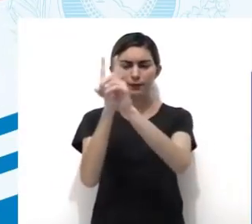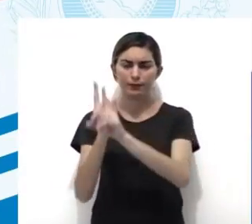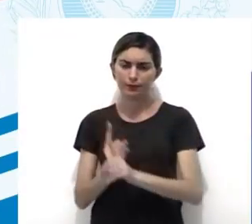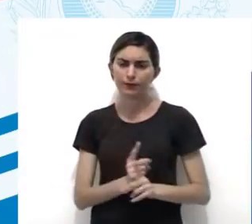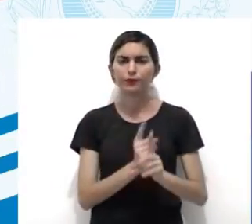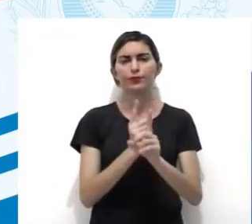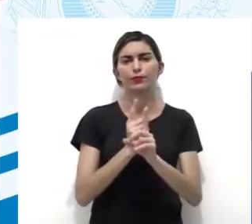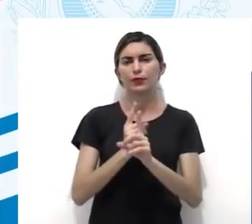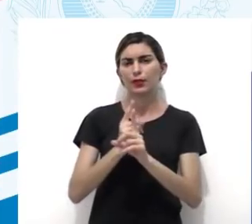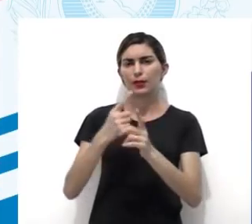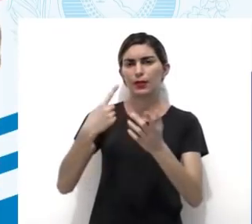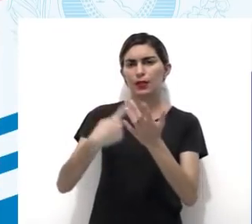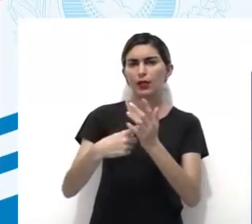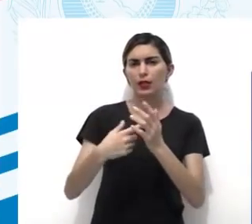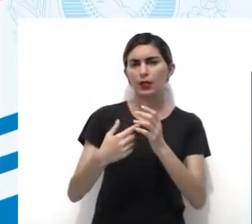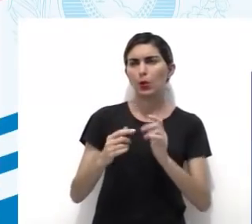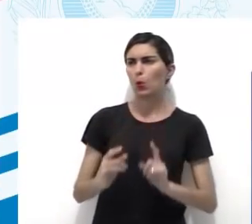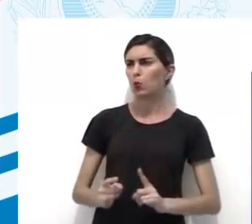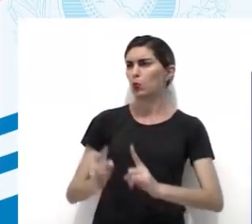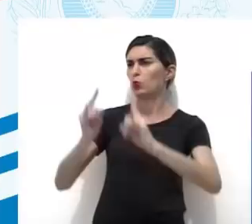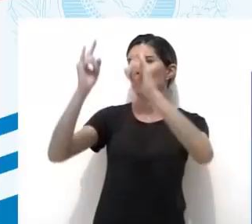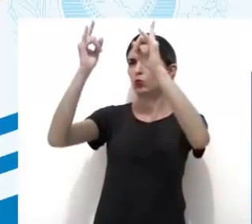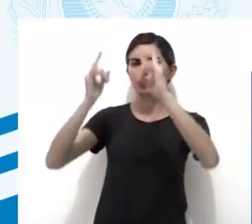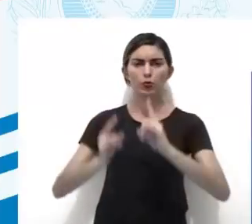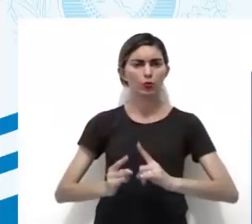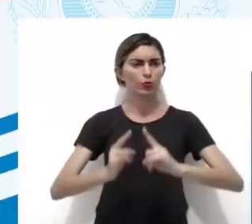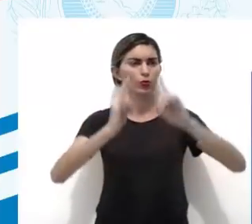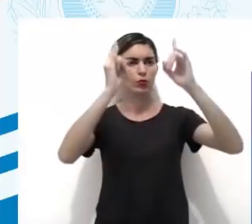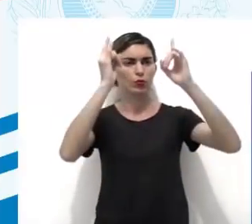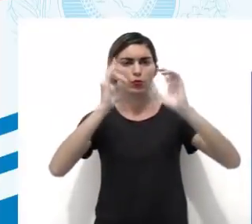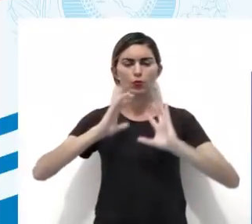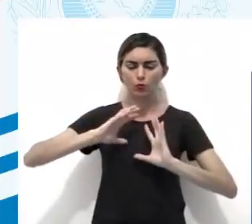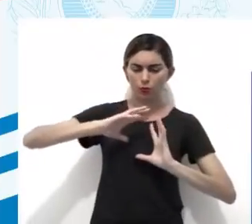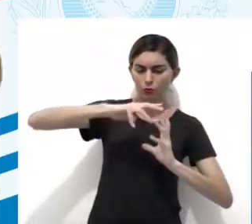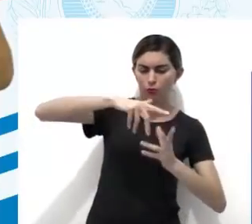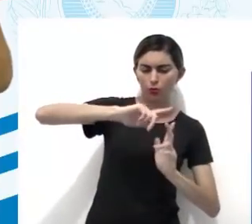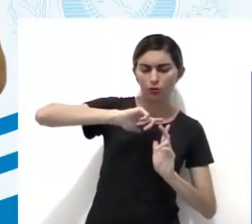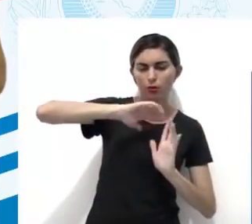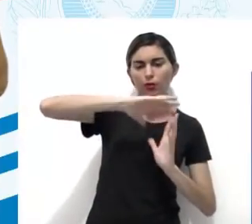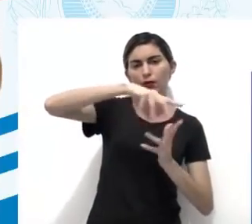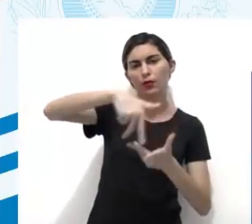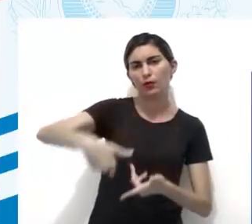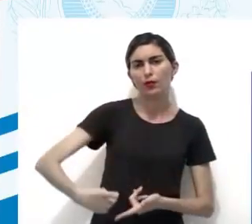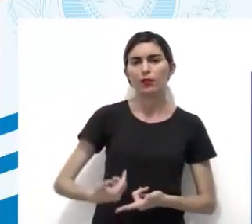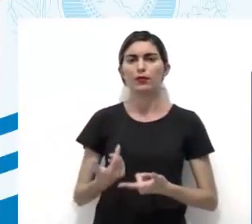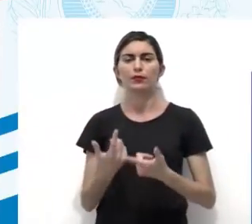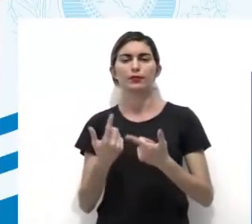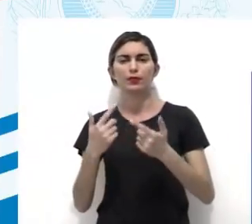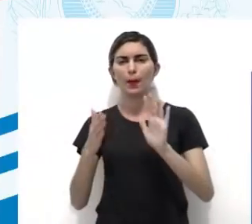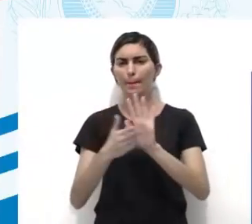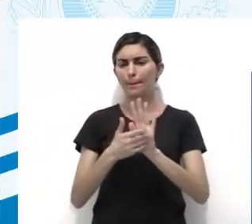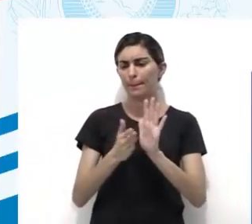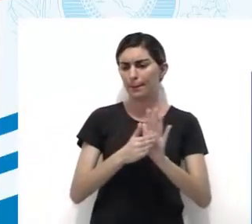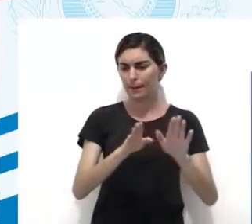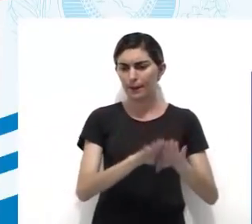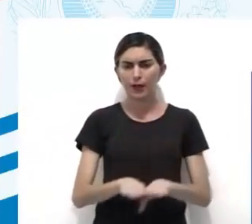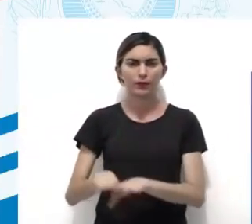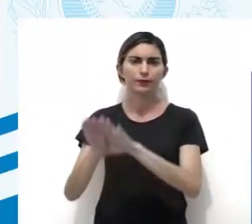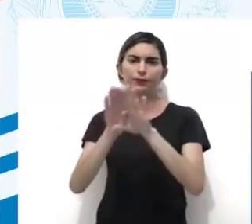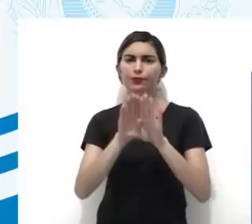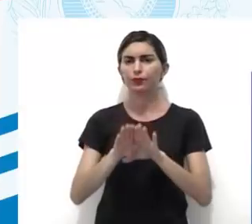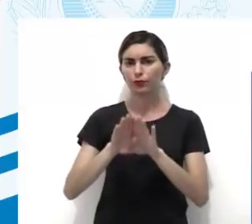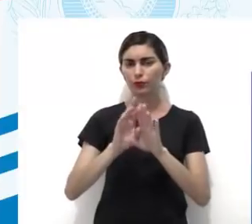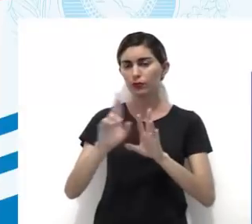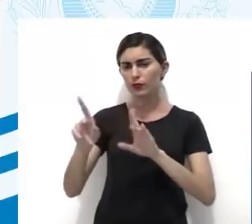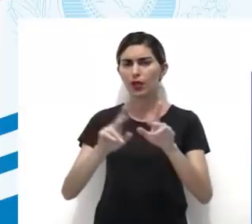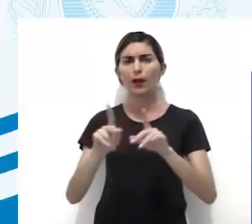aí as marcas dos grandes conglomerados de produção nesse mundo global, né? E a padronização é um